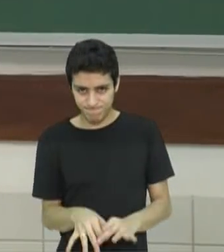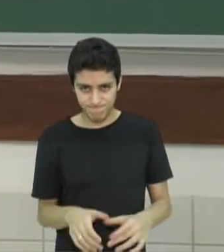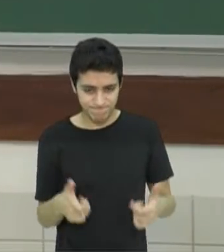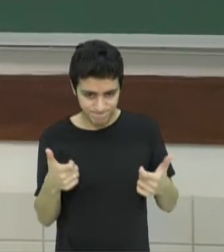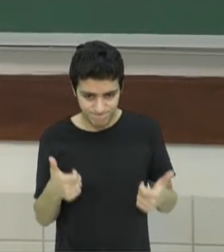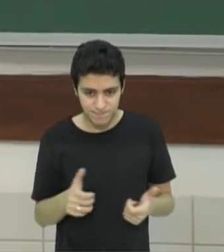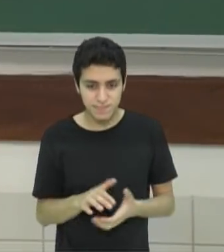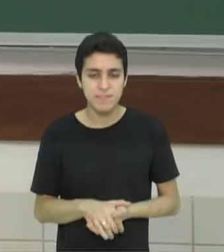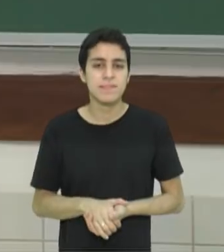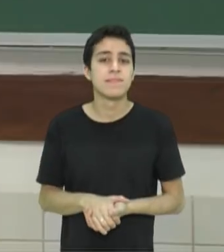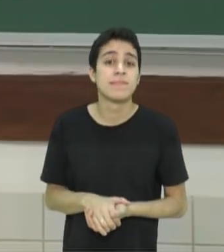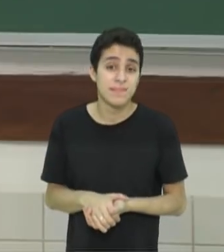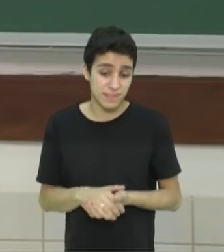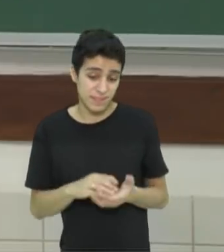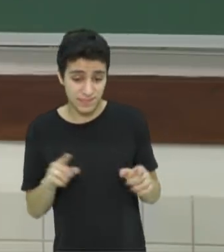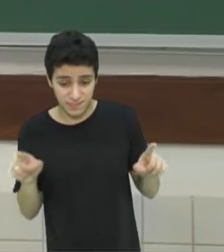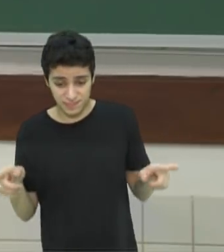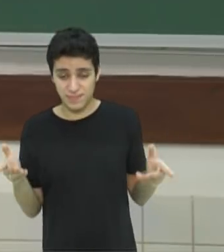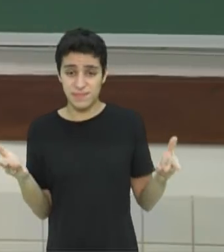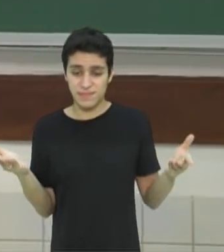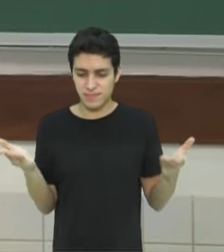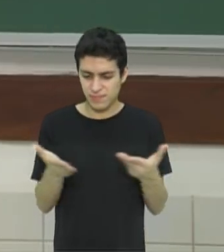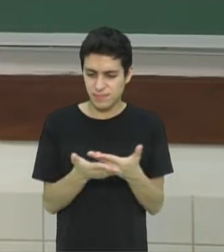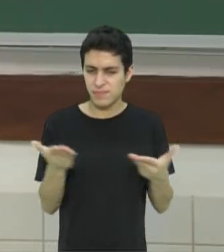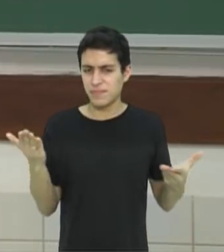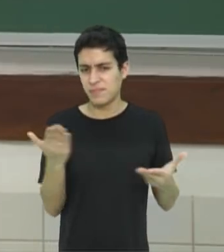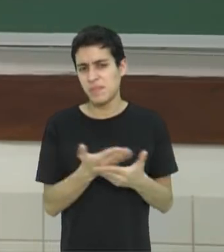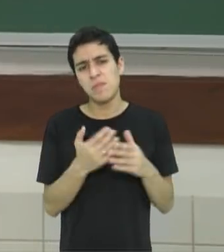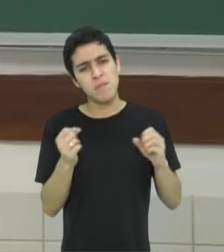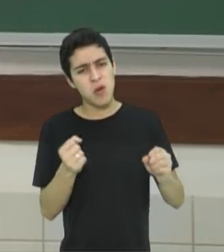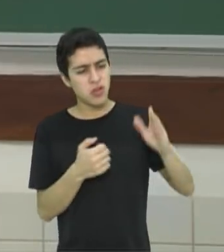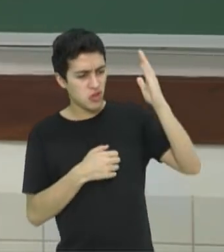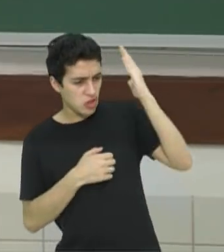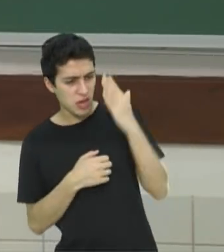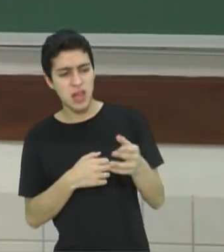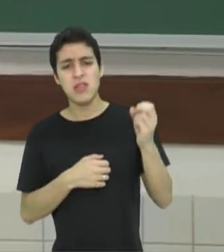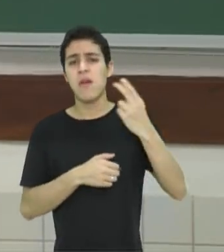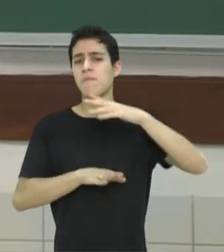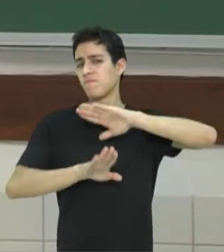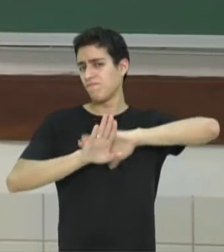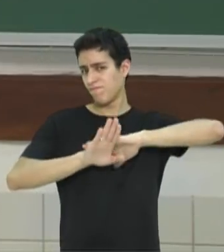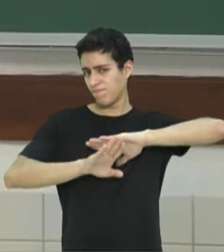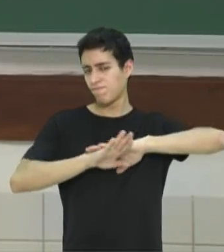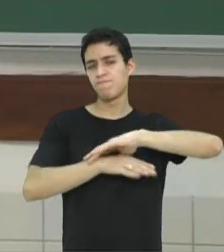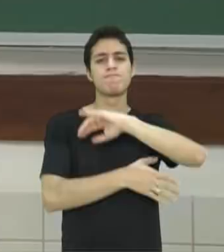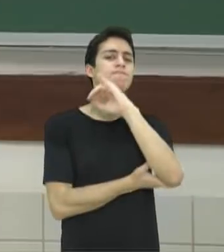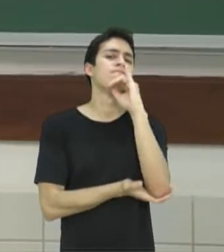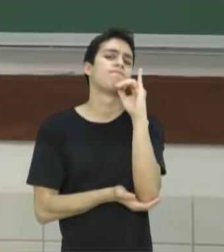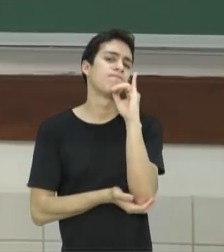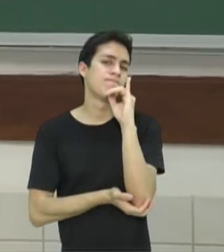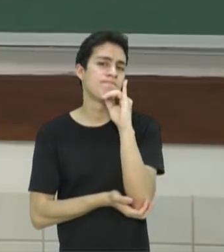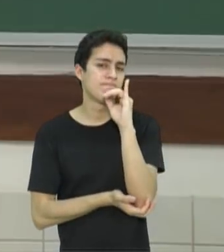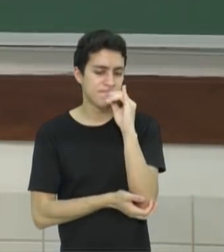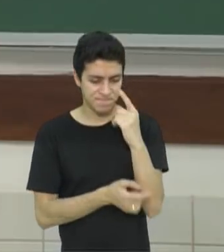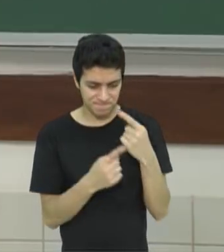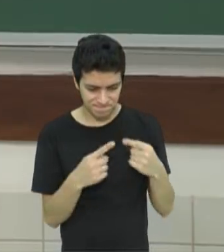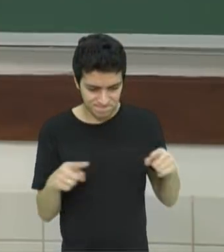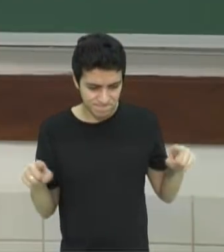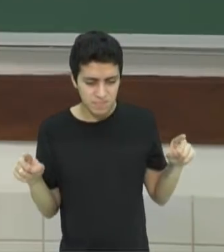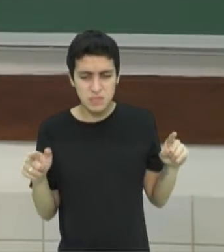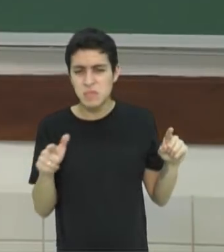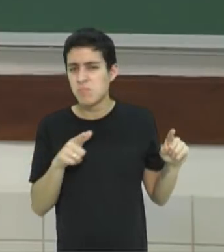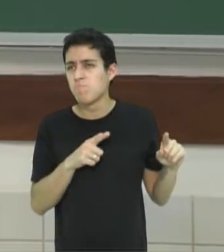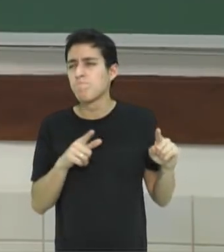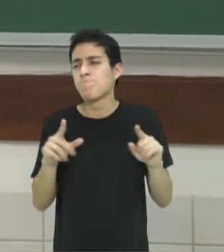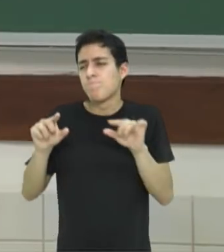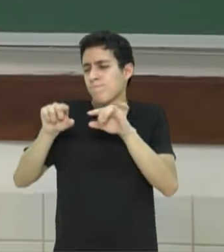entrelaçados, ok? Essa intertextualidade, ela pode ser direta ou indireta. Por exemplo, eu posso pegar uma música que